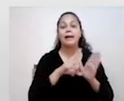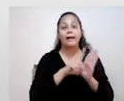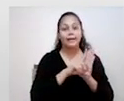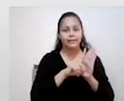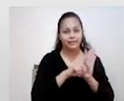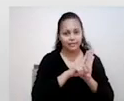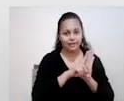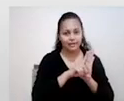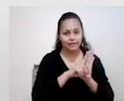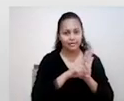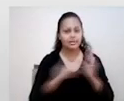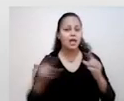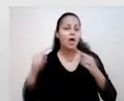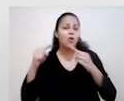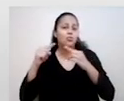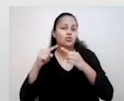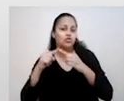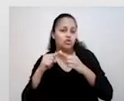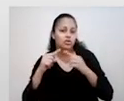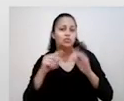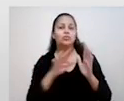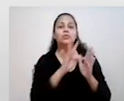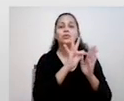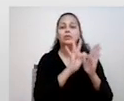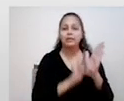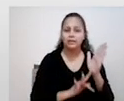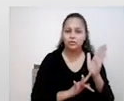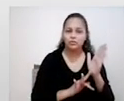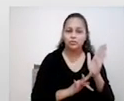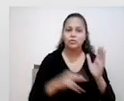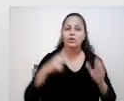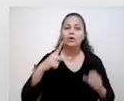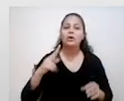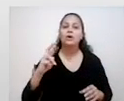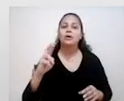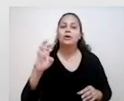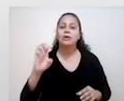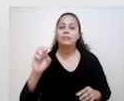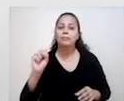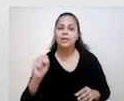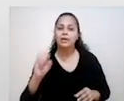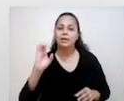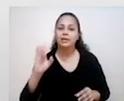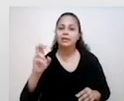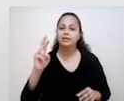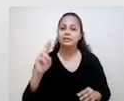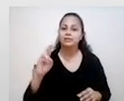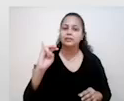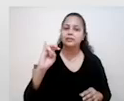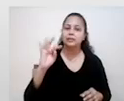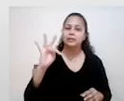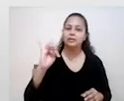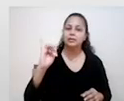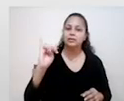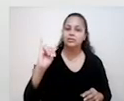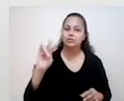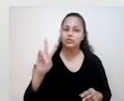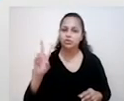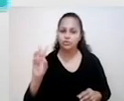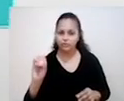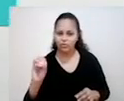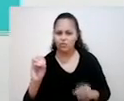como acabamos de ver, é um tipo de texto prescritivo. Vocês se recordam quando nós falamos de prescritivo? O que será um